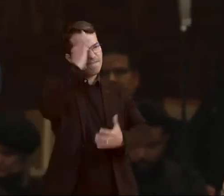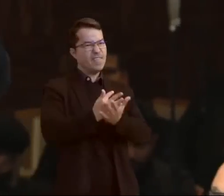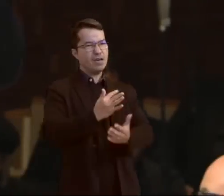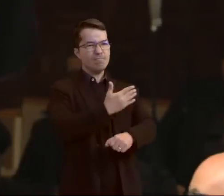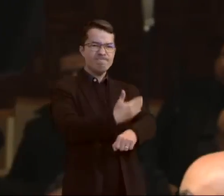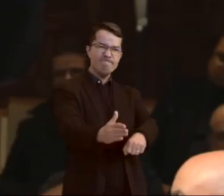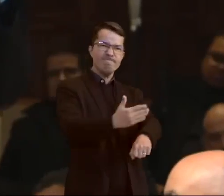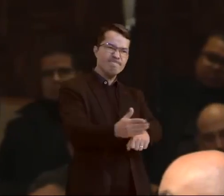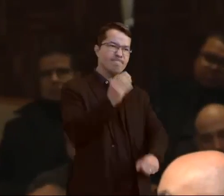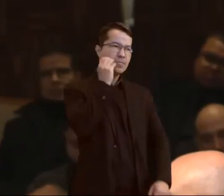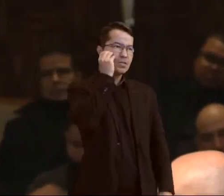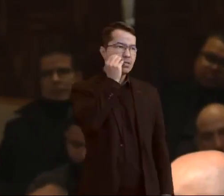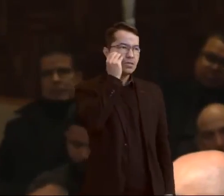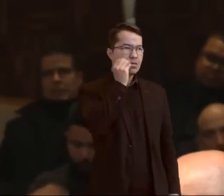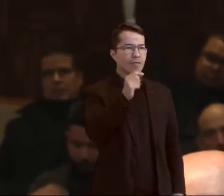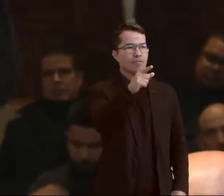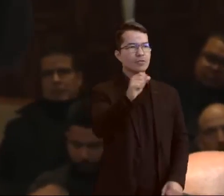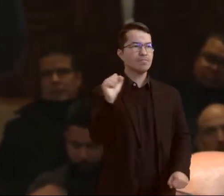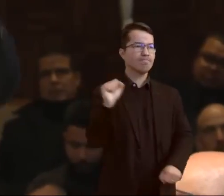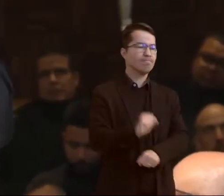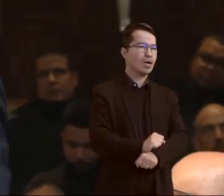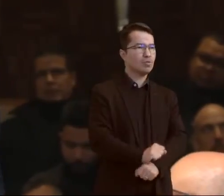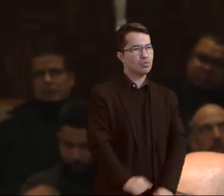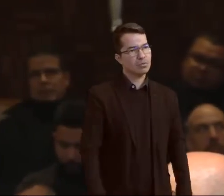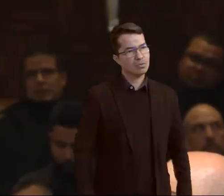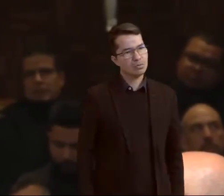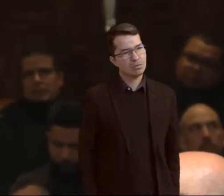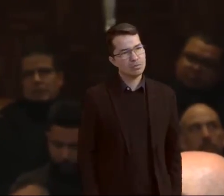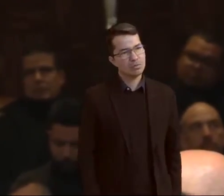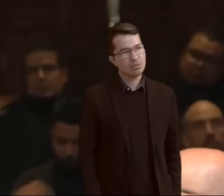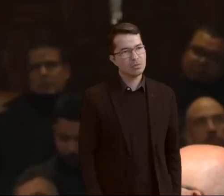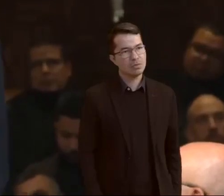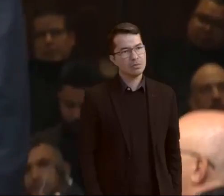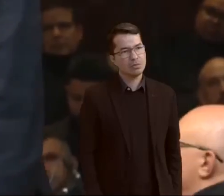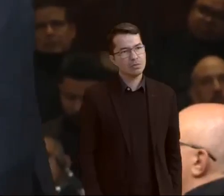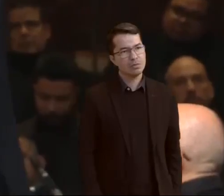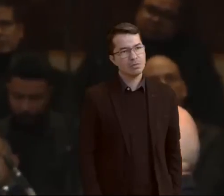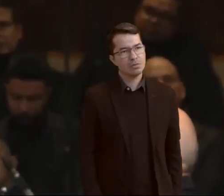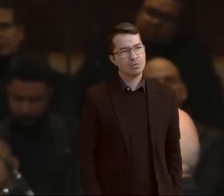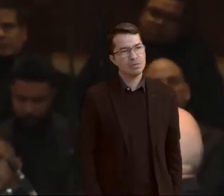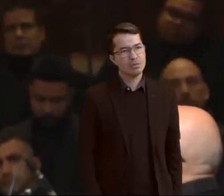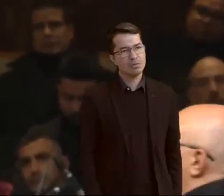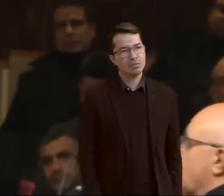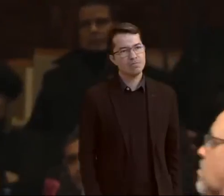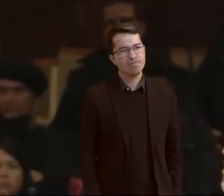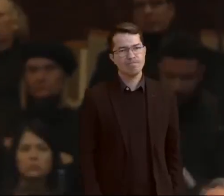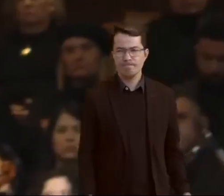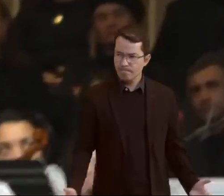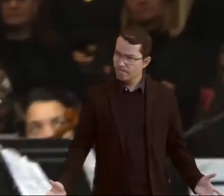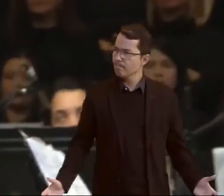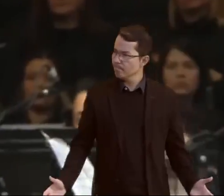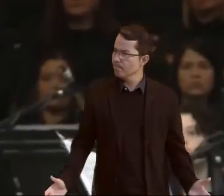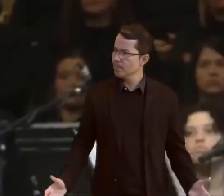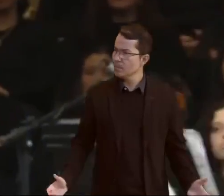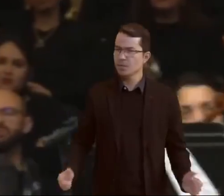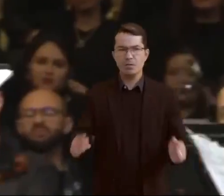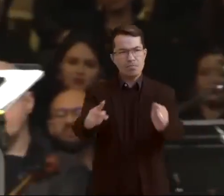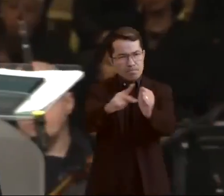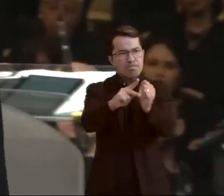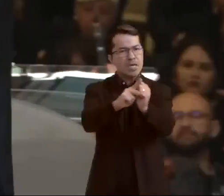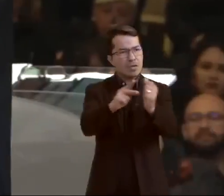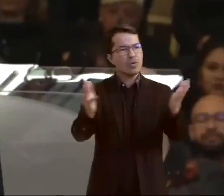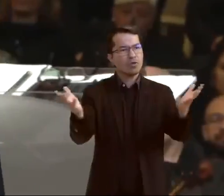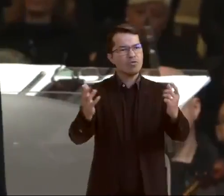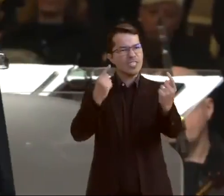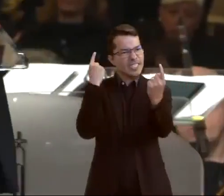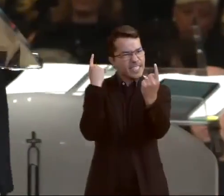A sua fé é teórica, não prática. Por isso Pedro está desafiando a igreja, está dizendo assim, olha,